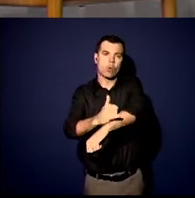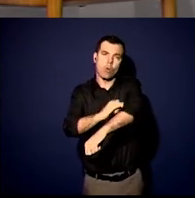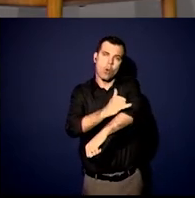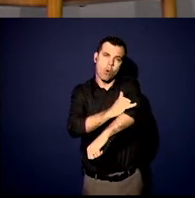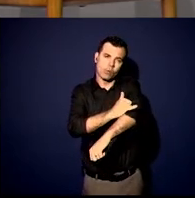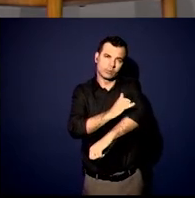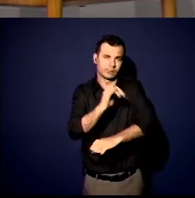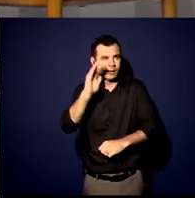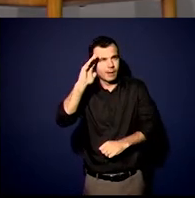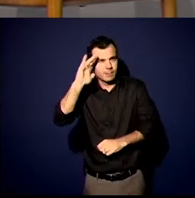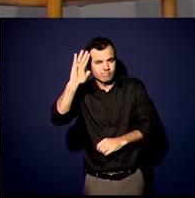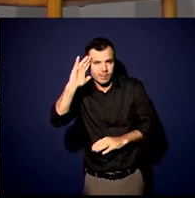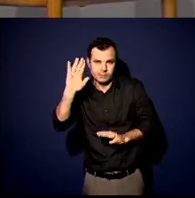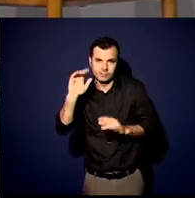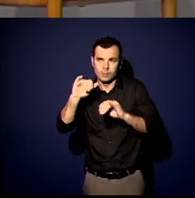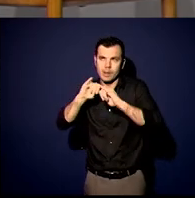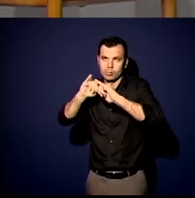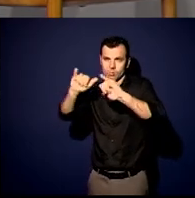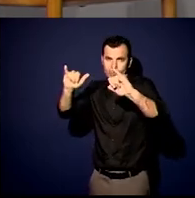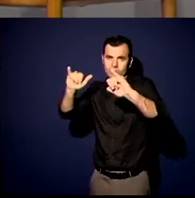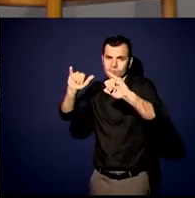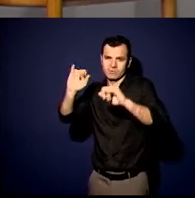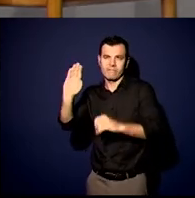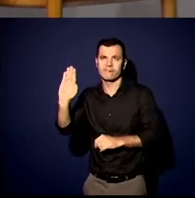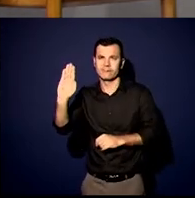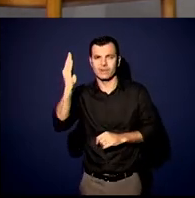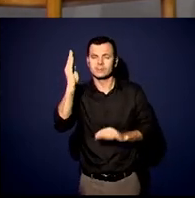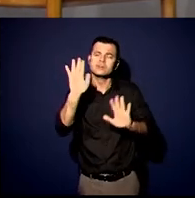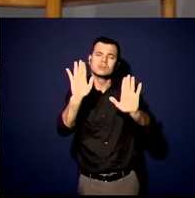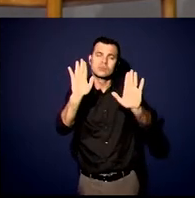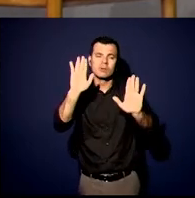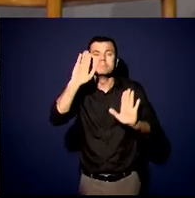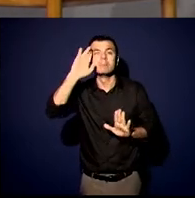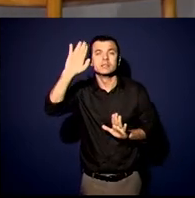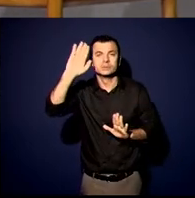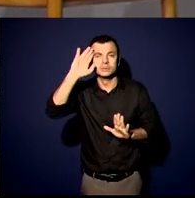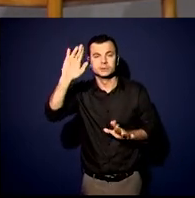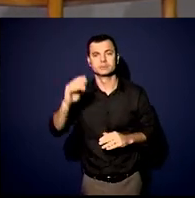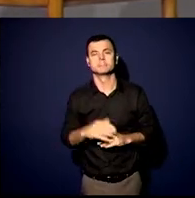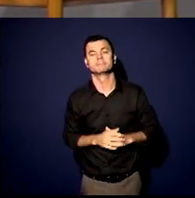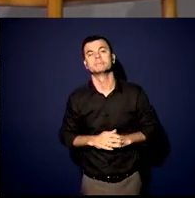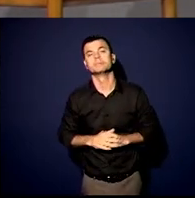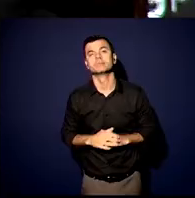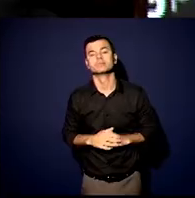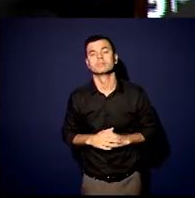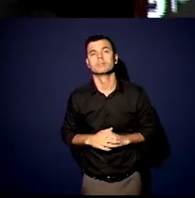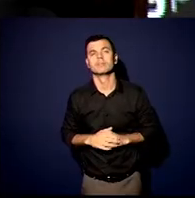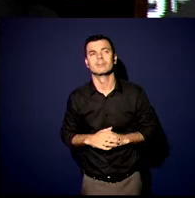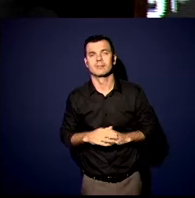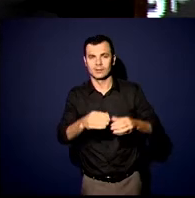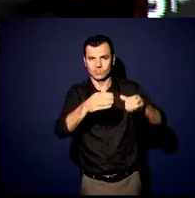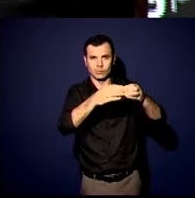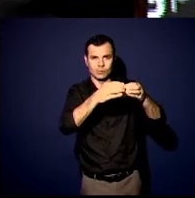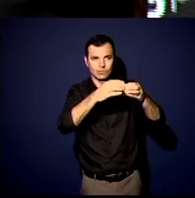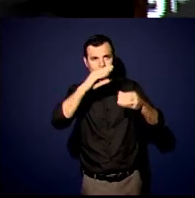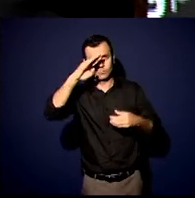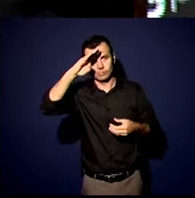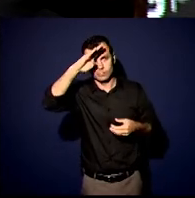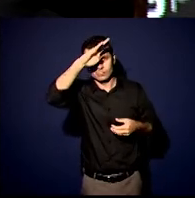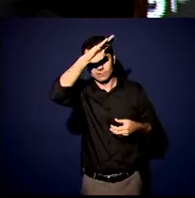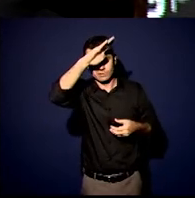News é falso imaginemos Isso o bolsonaroismo gosta de